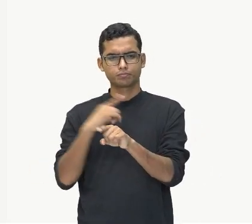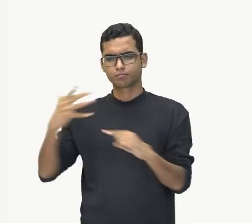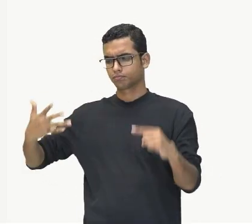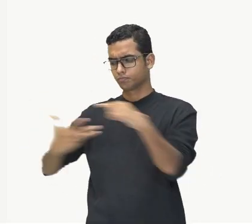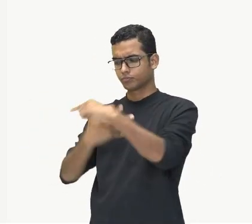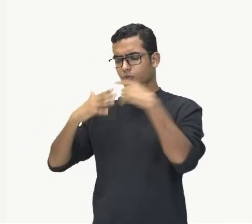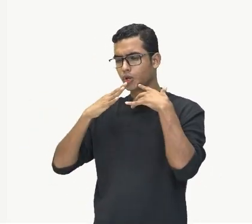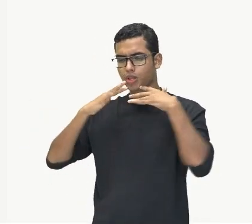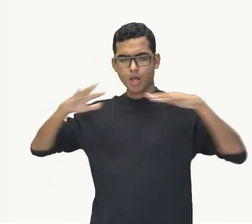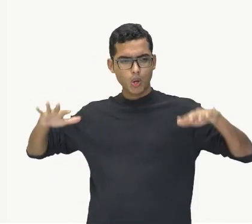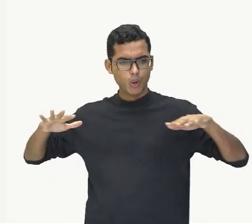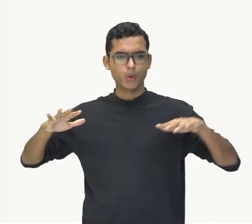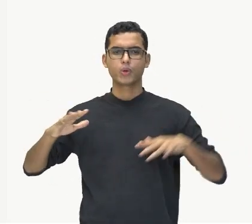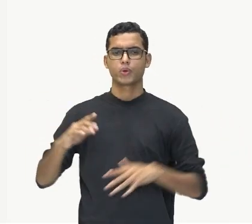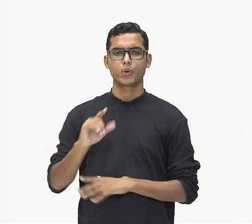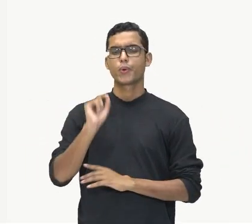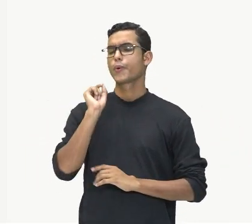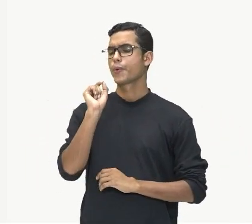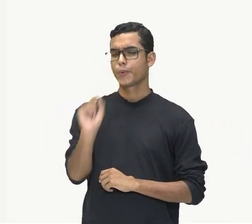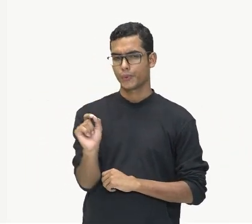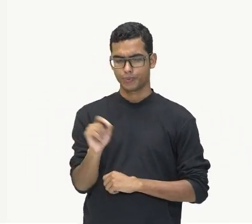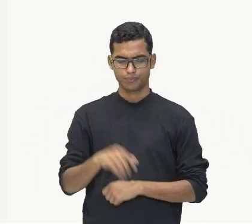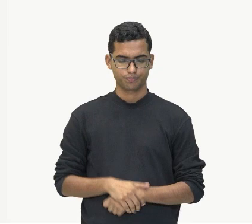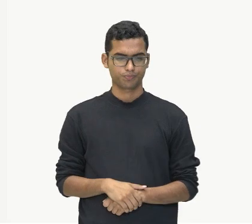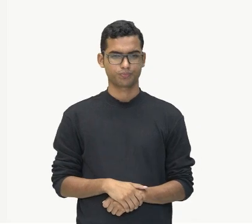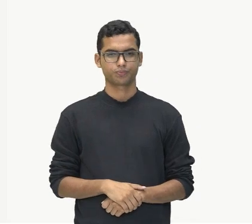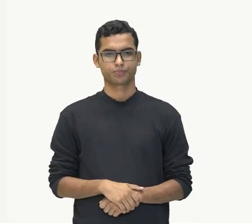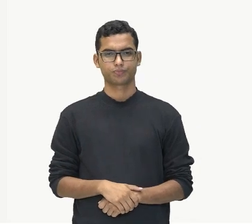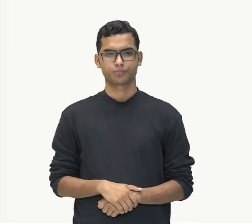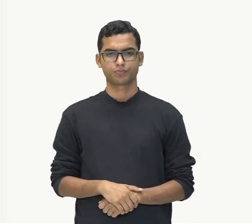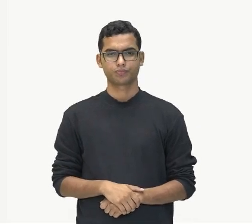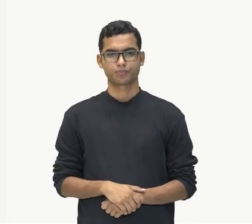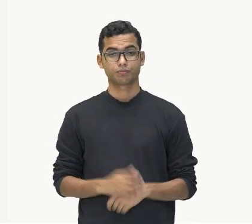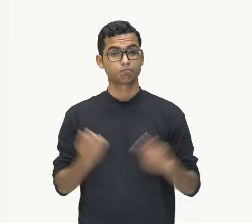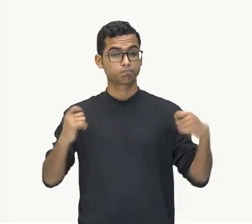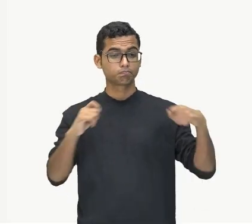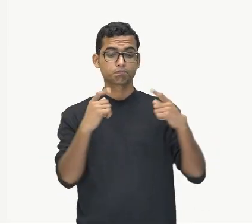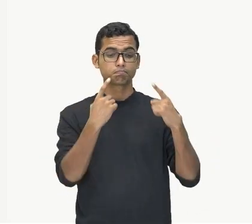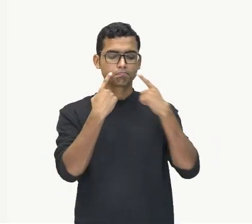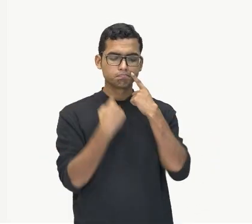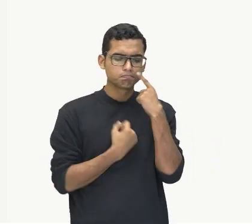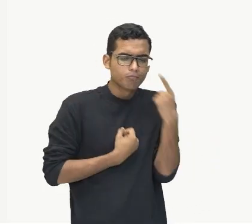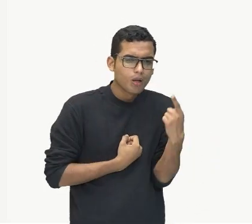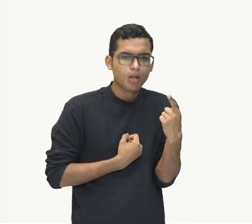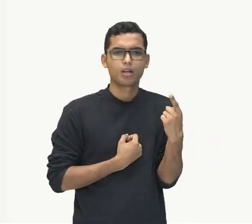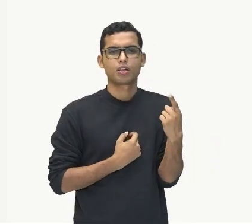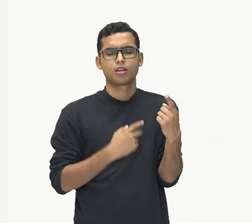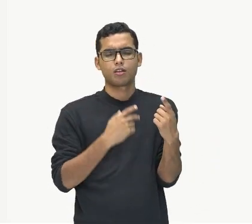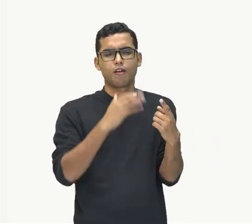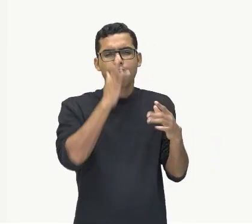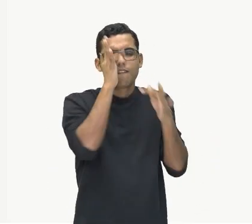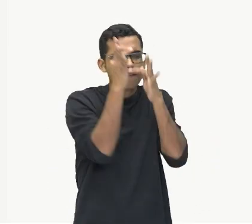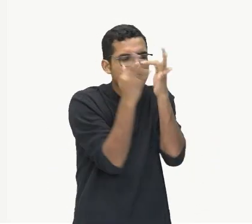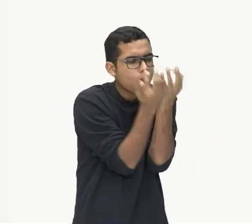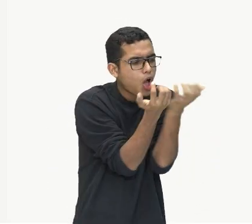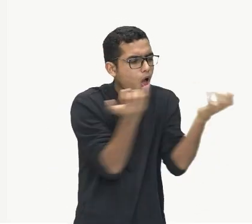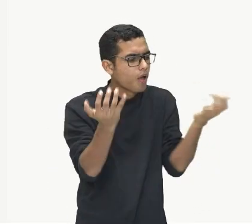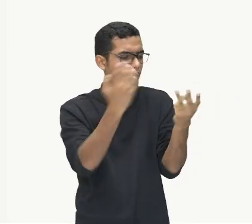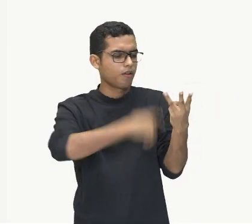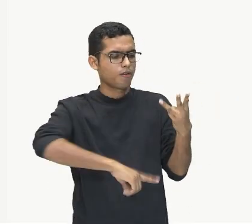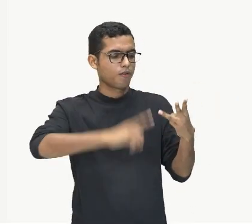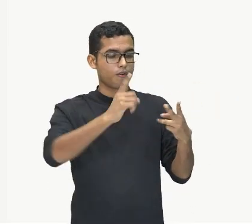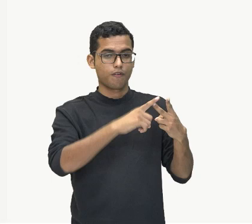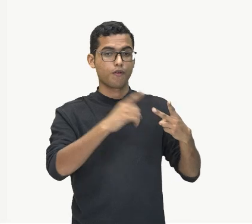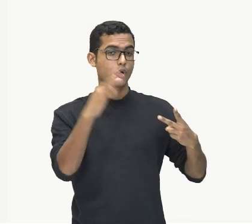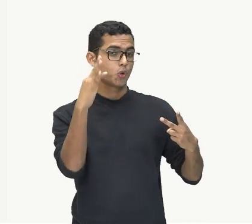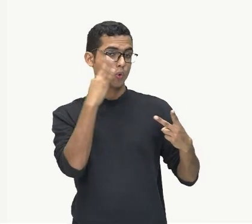naturais. São os indicadores que nós encontramos nas flores, nos frutos,